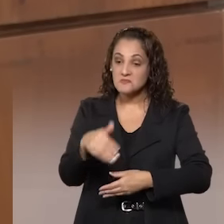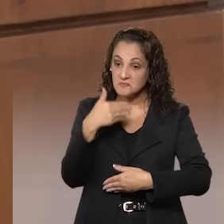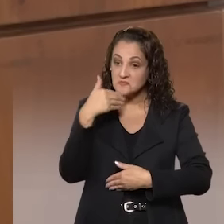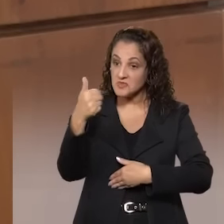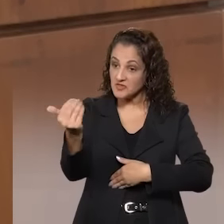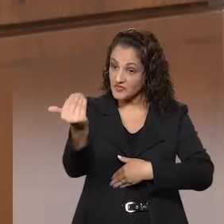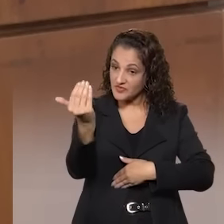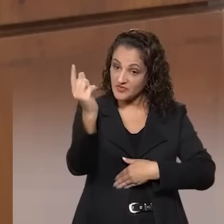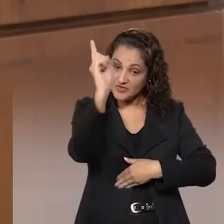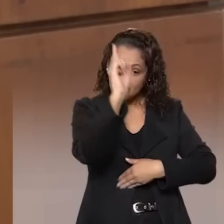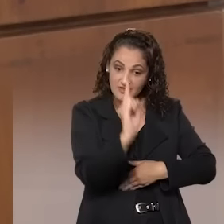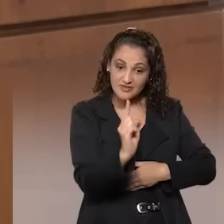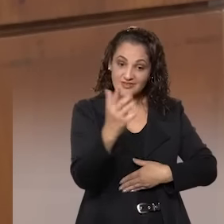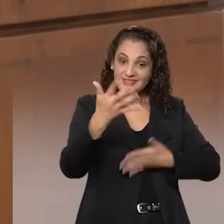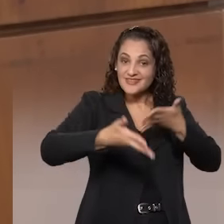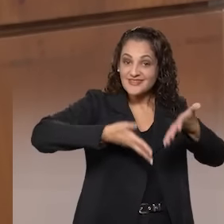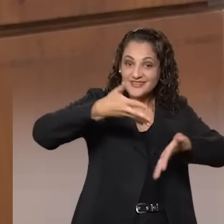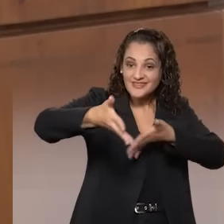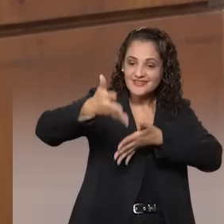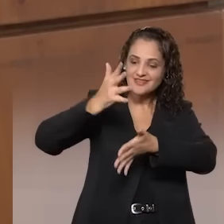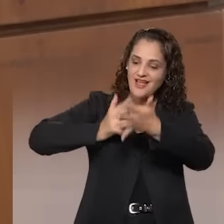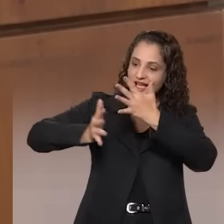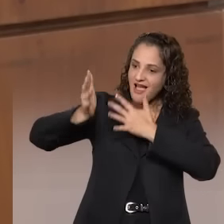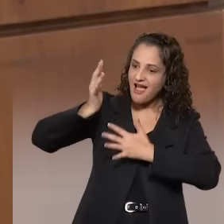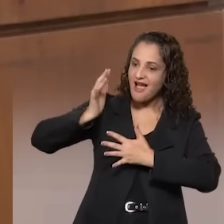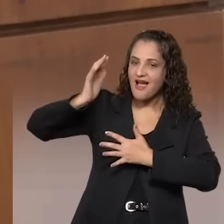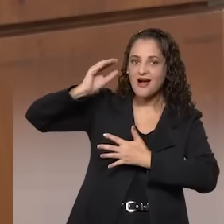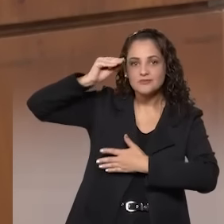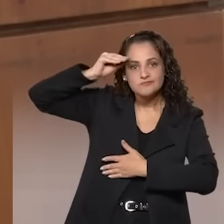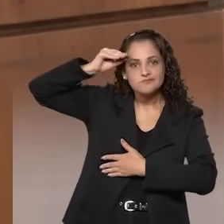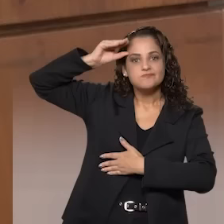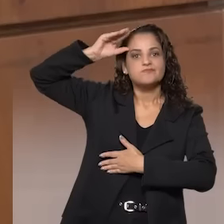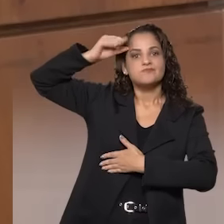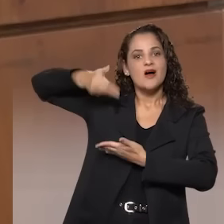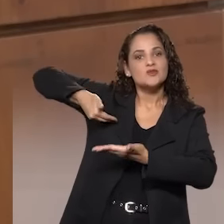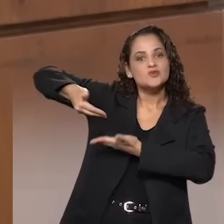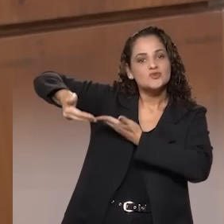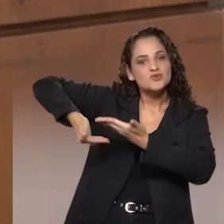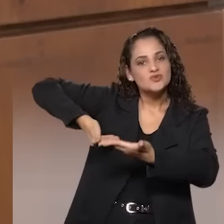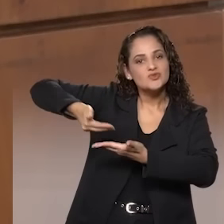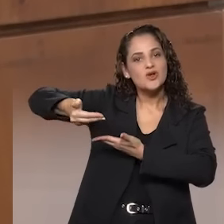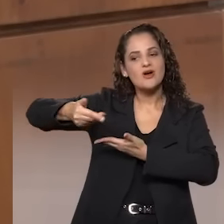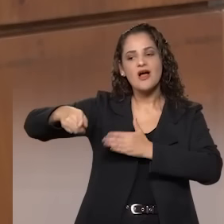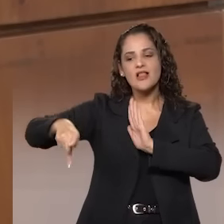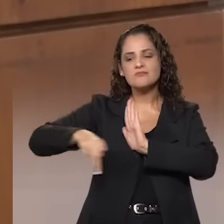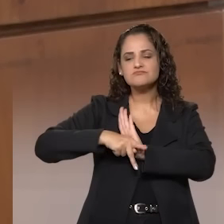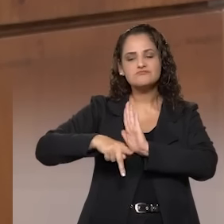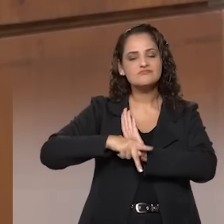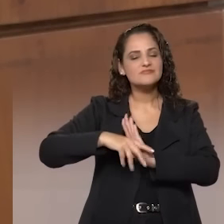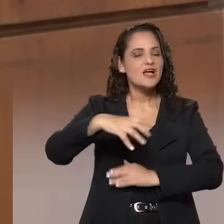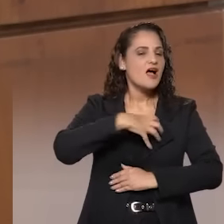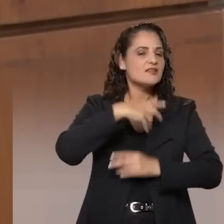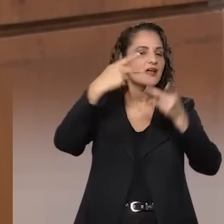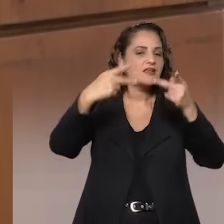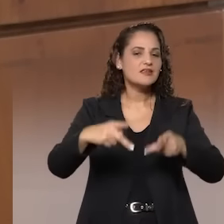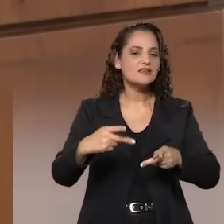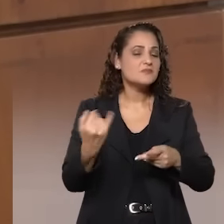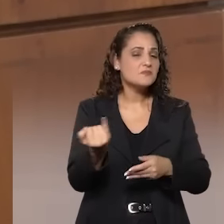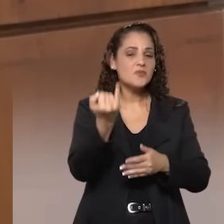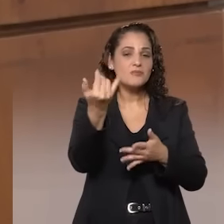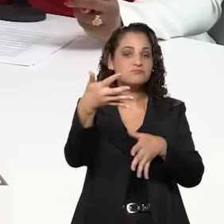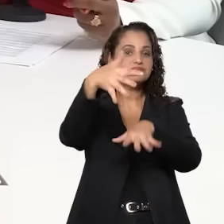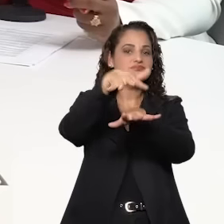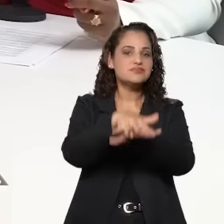daquele ambiente integrante Então acho que eh eh passa por isso também né por essa consciência do valor que é